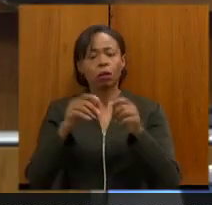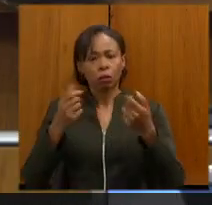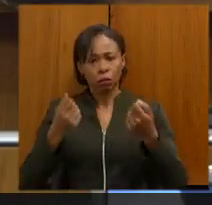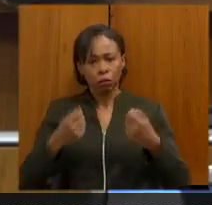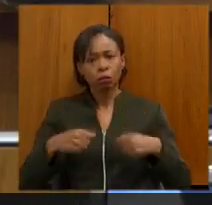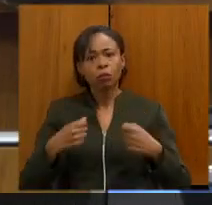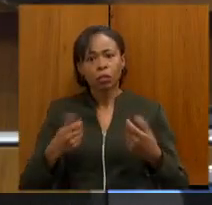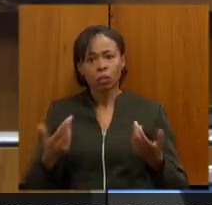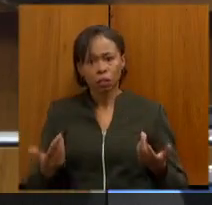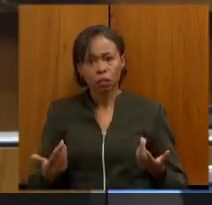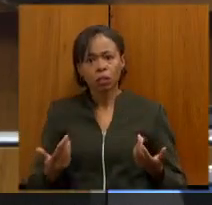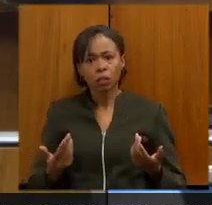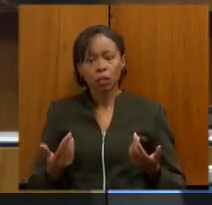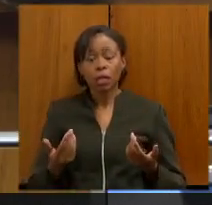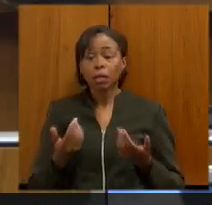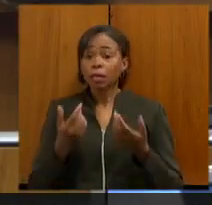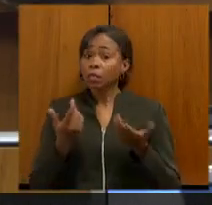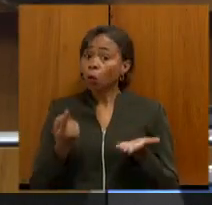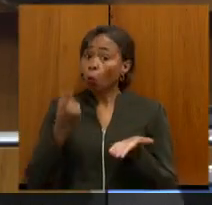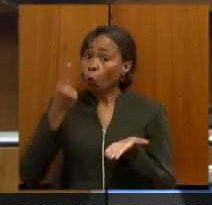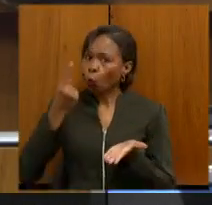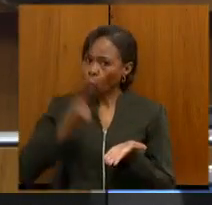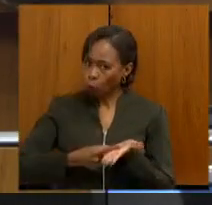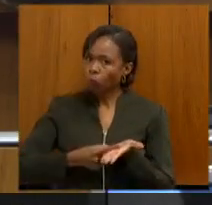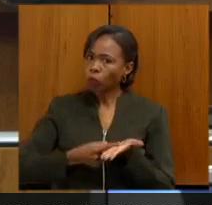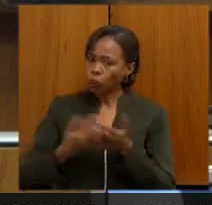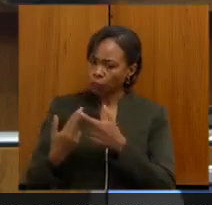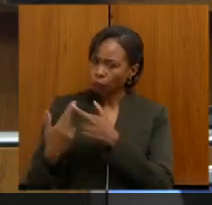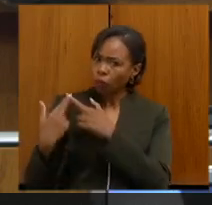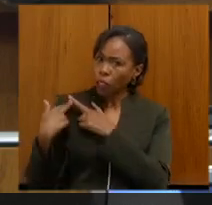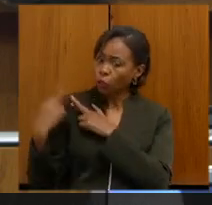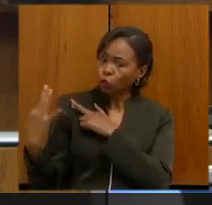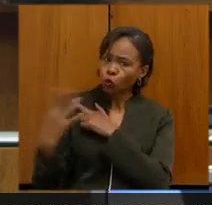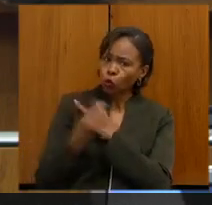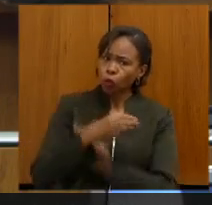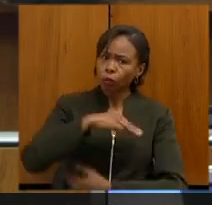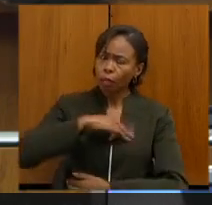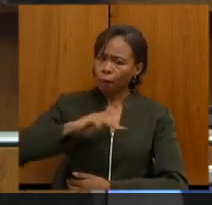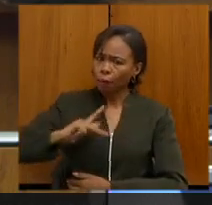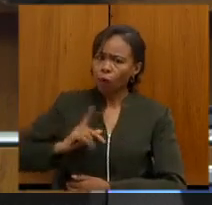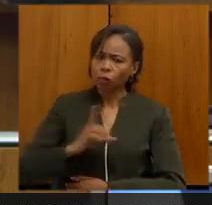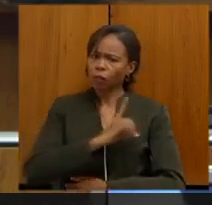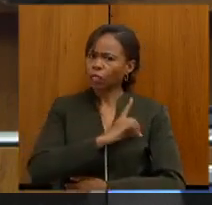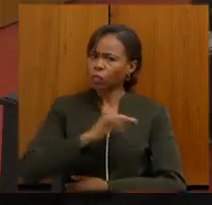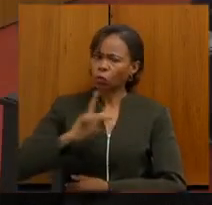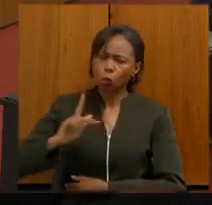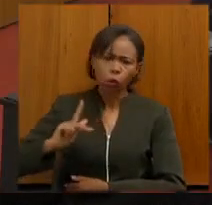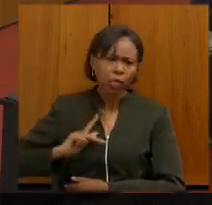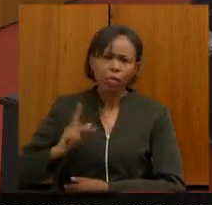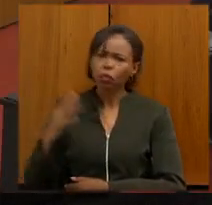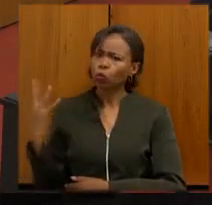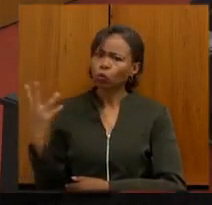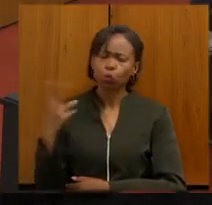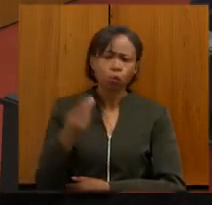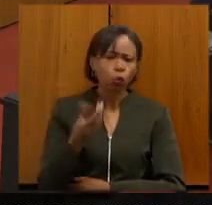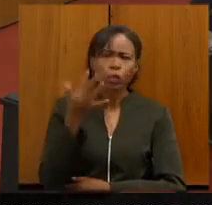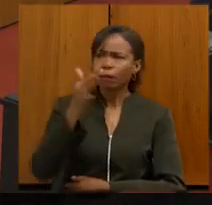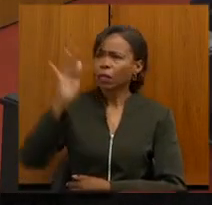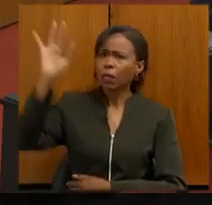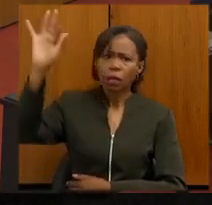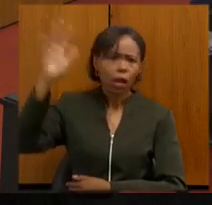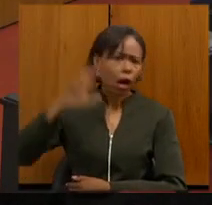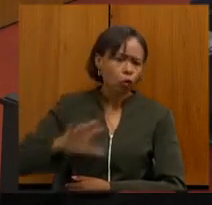concebido e tem comprometer todos eles eram um federal estadual defensorias os órgãos federais